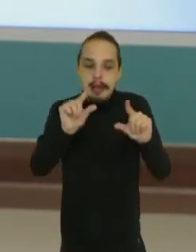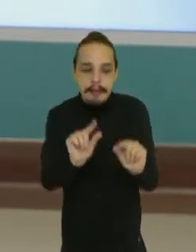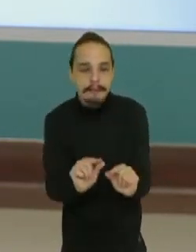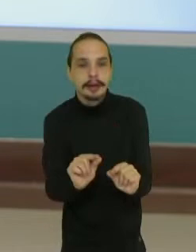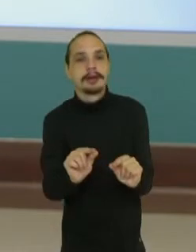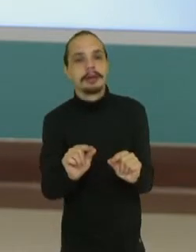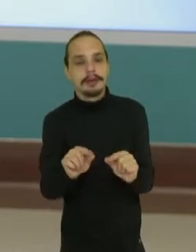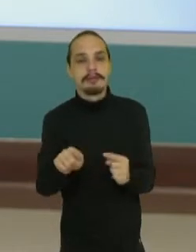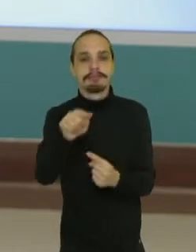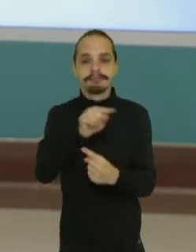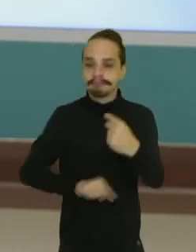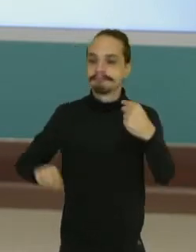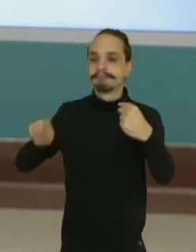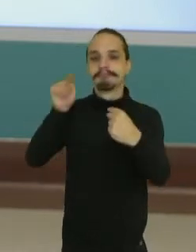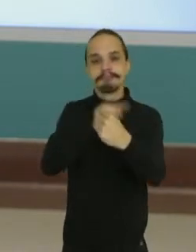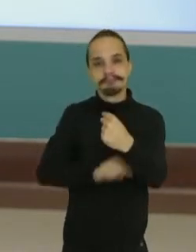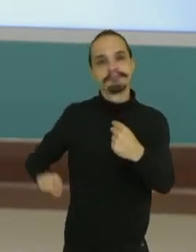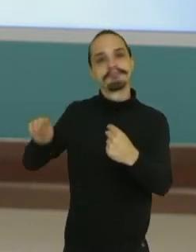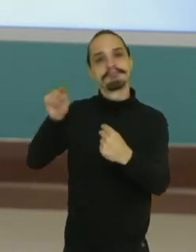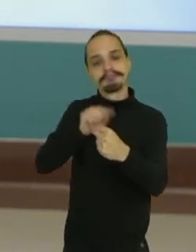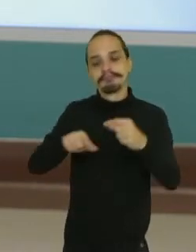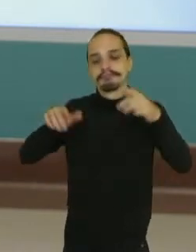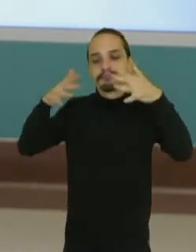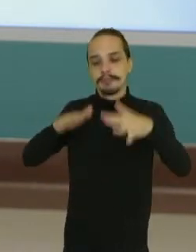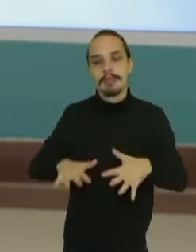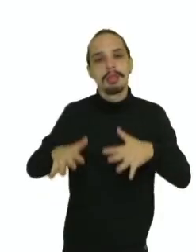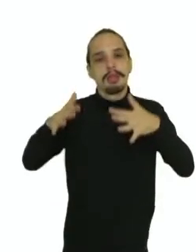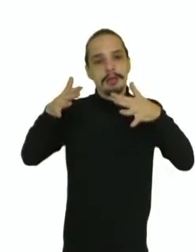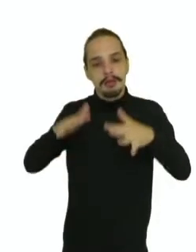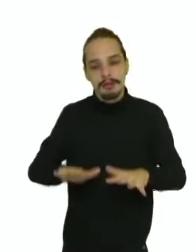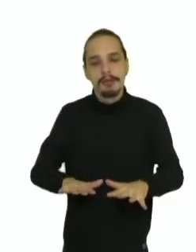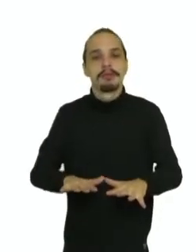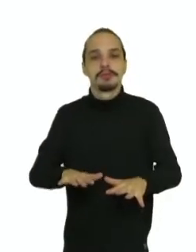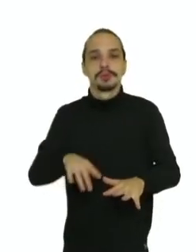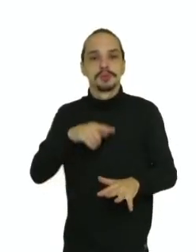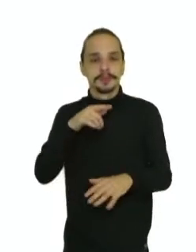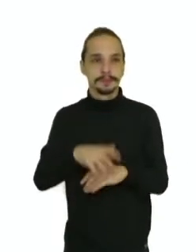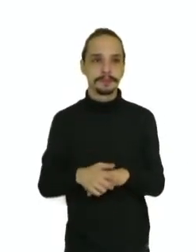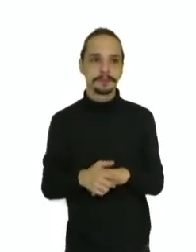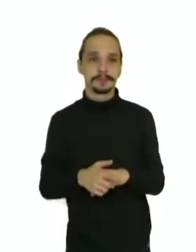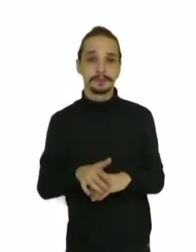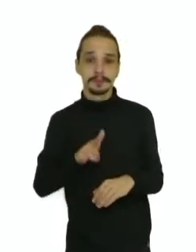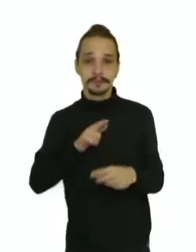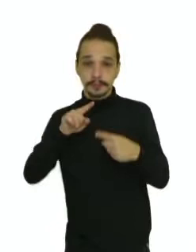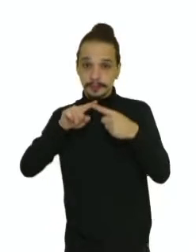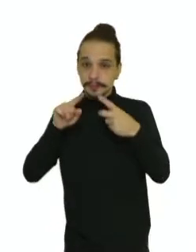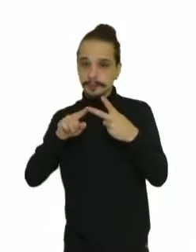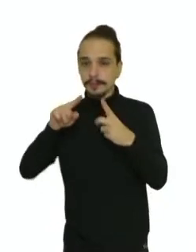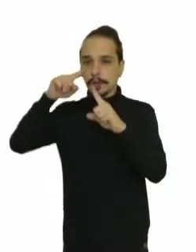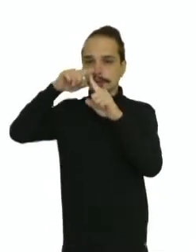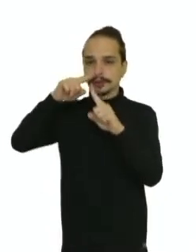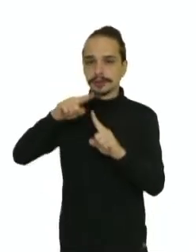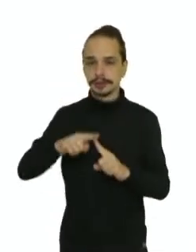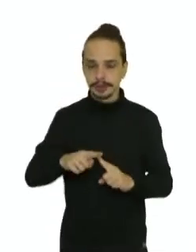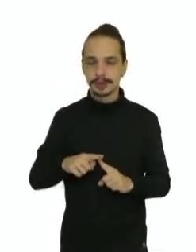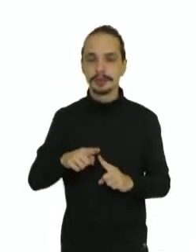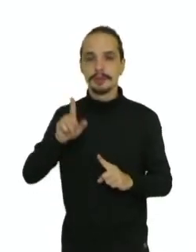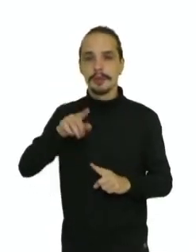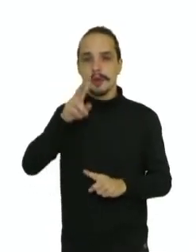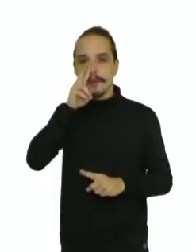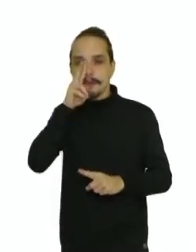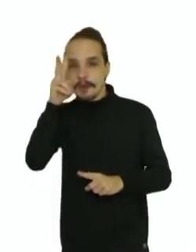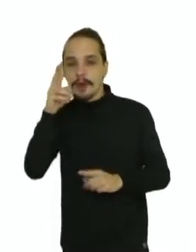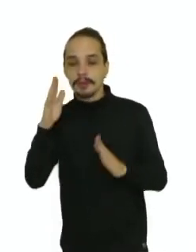gerar quase como um ciclo da crise. Há duas classificações de crise conforme a sua força e duração.